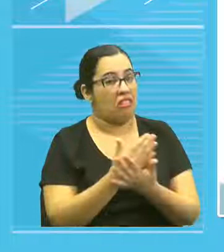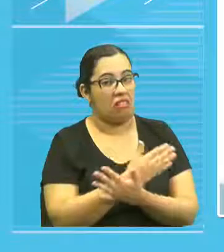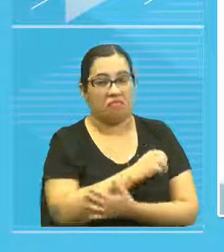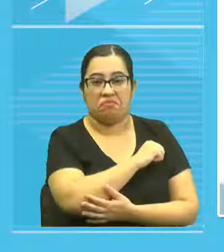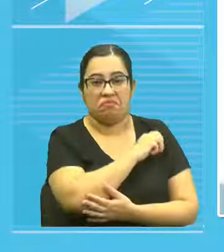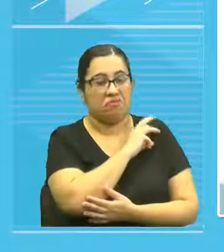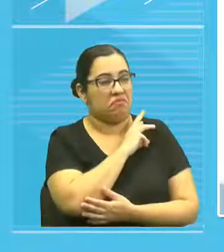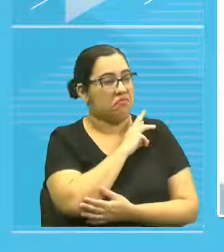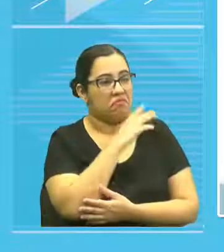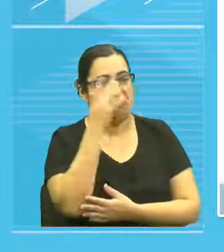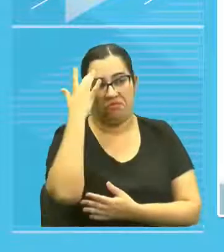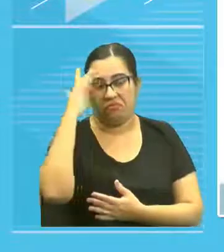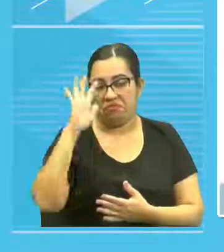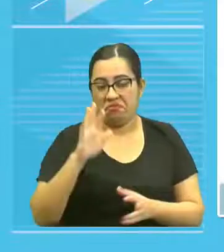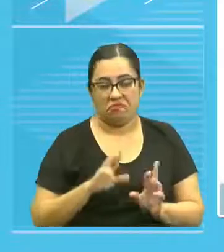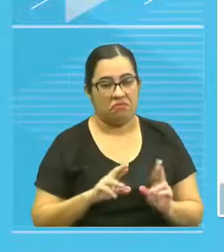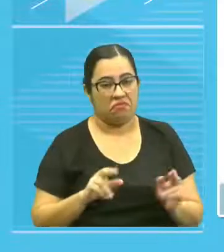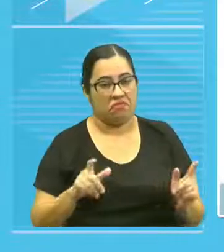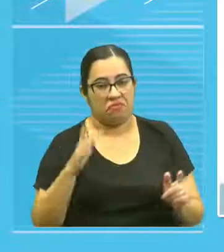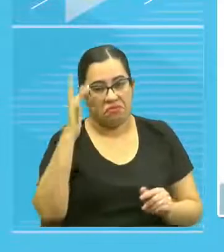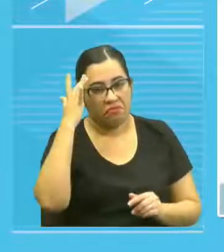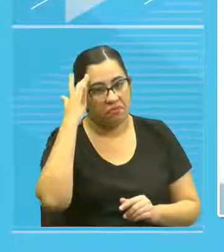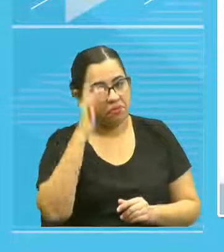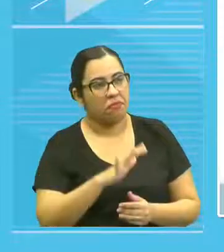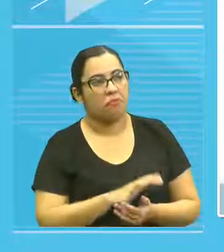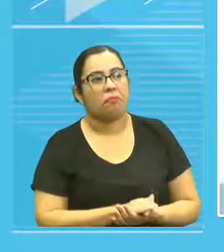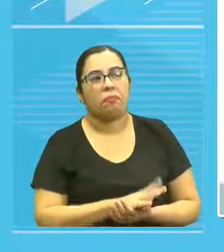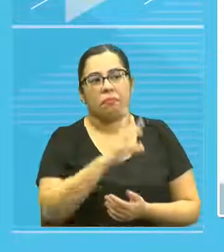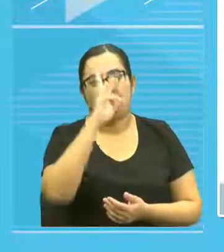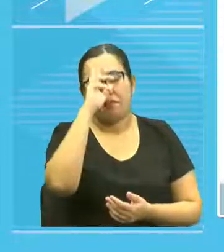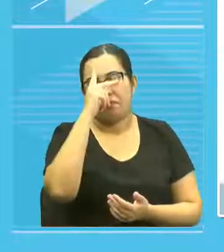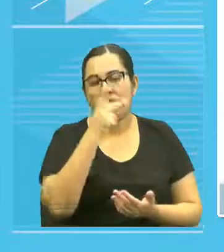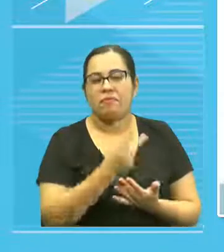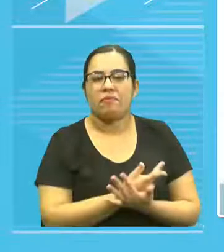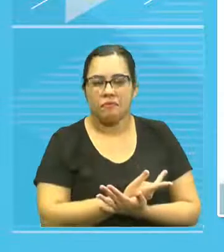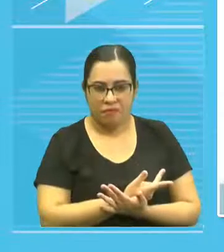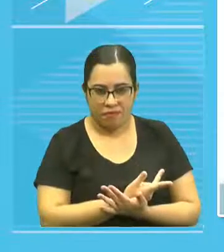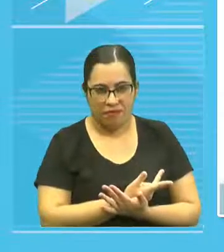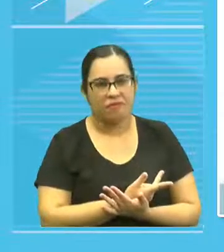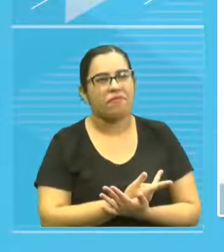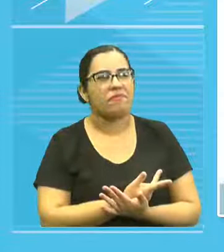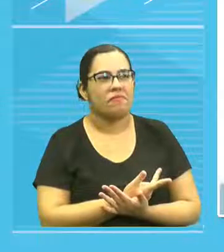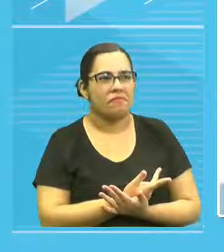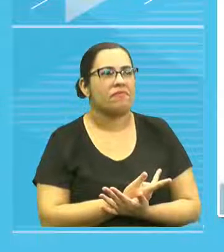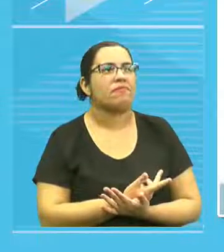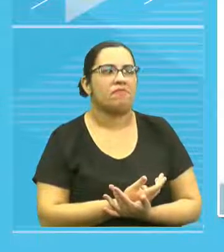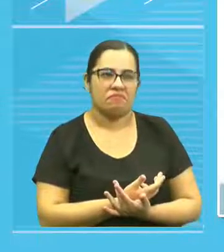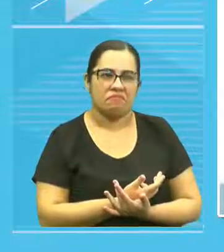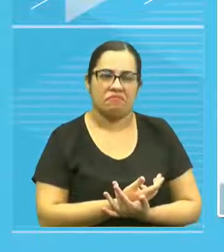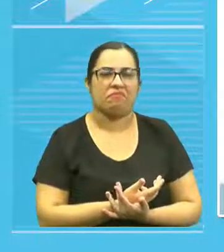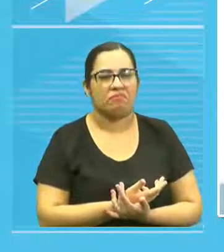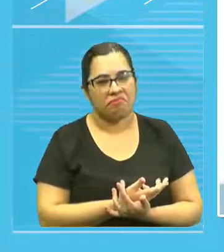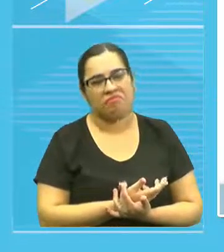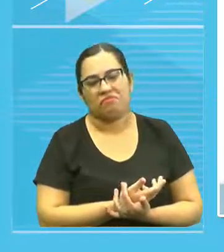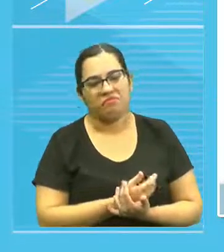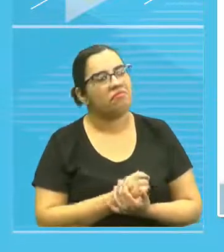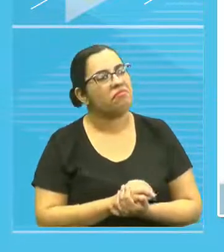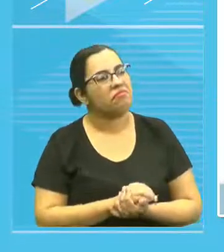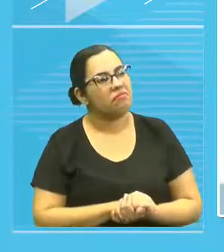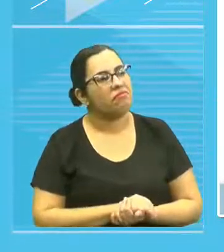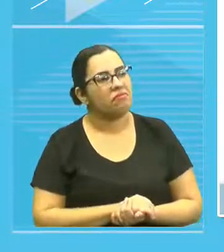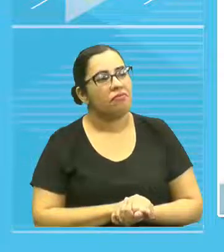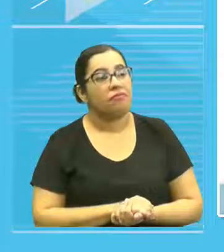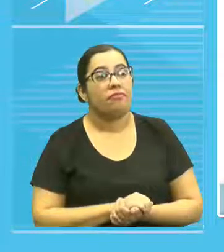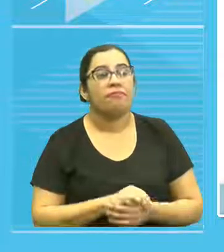não sabe essa diferença aí não viu lá cima ele escorrega na banana cascas de banana